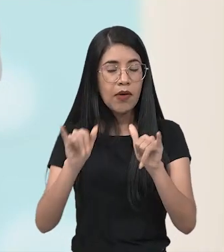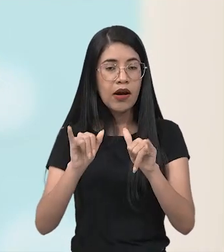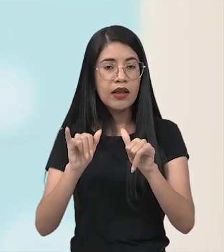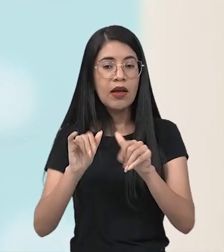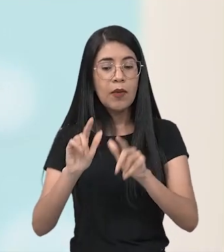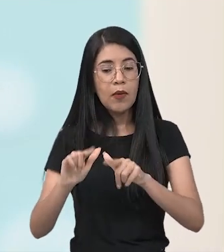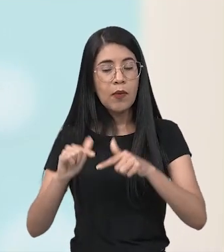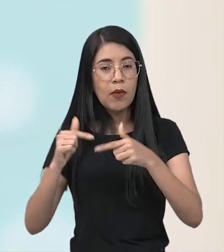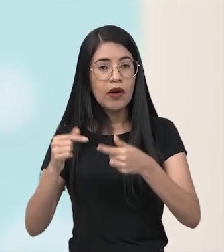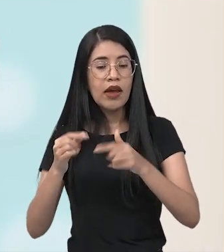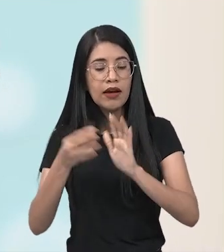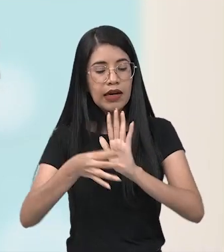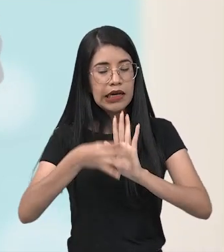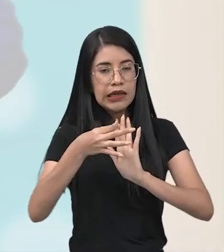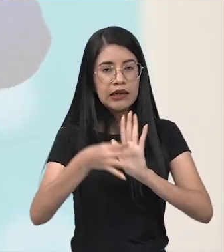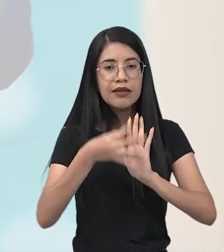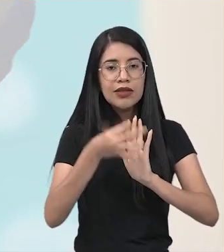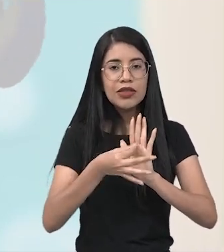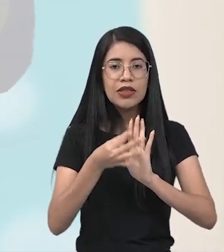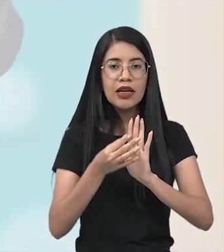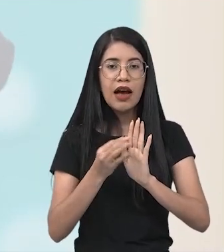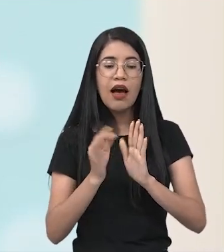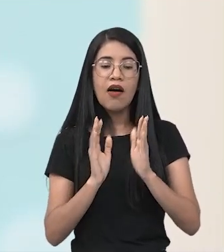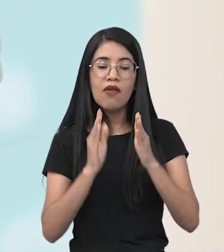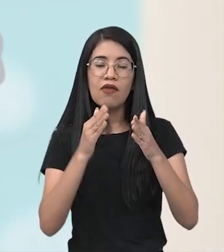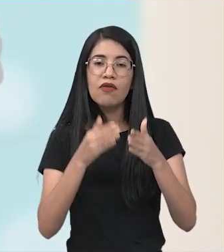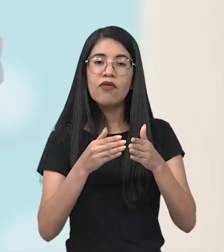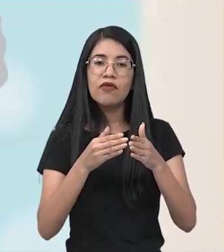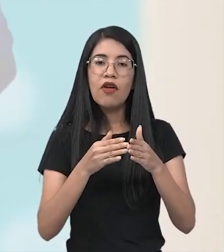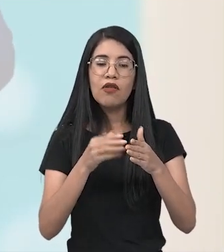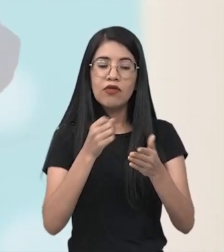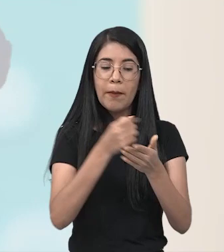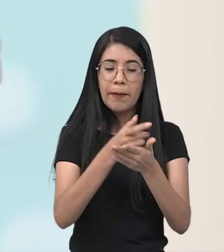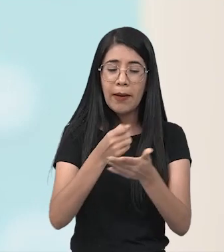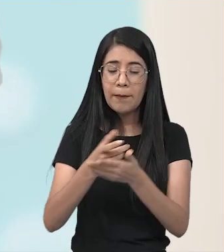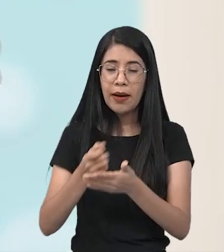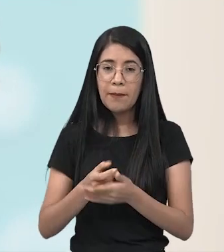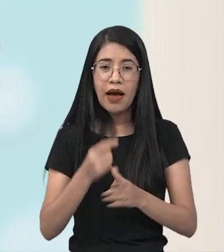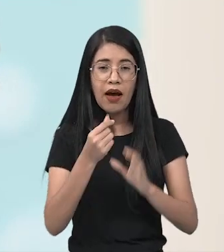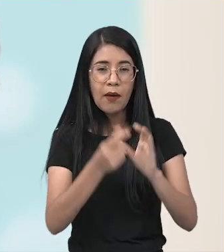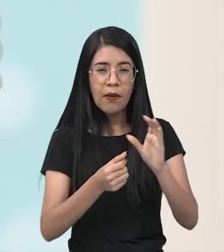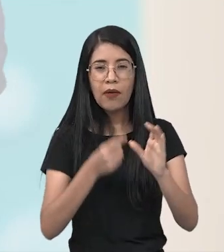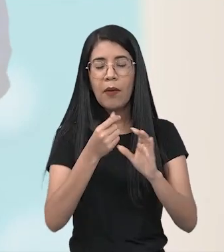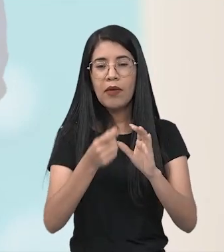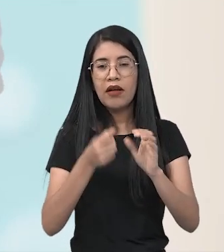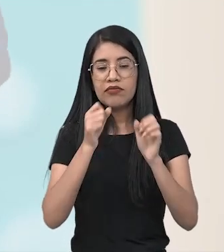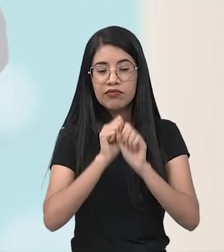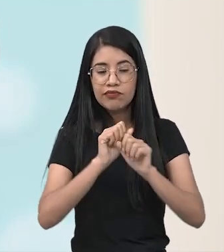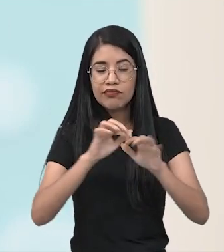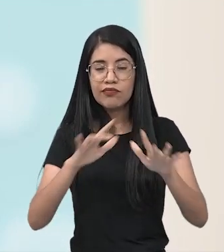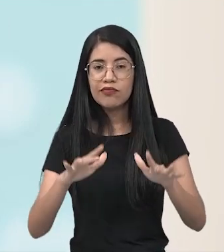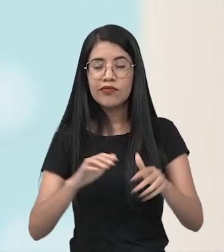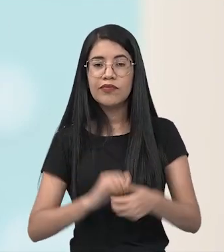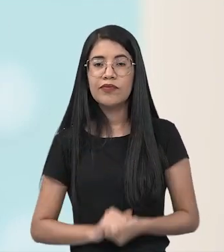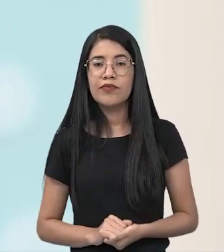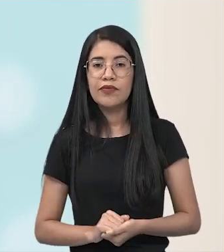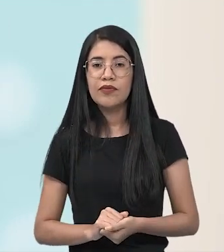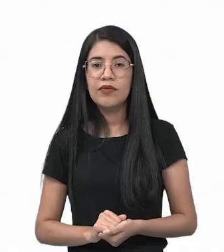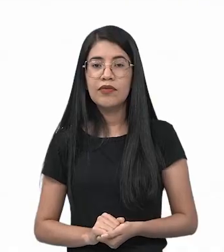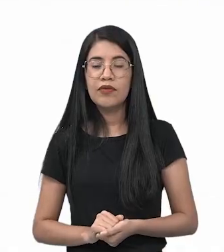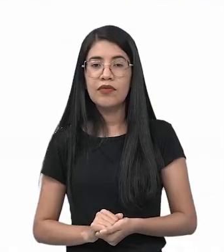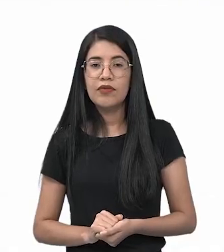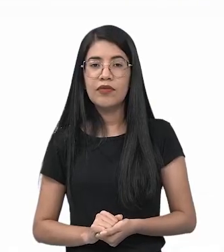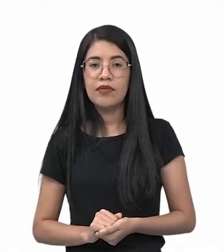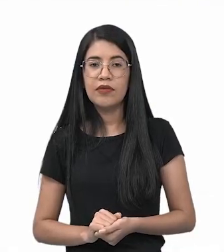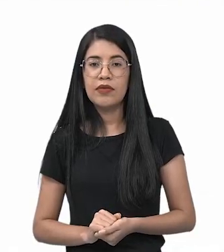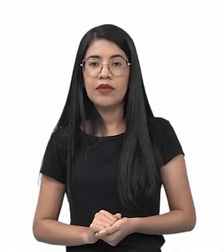uma crítica a esse consumo, né, descontrolado, esse capitalismo descontrolado. Andy Warhol